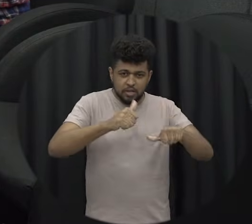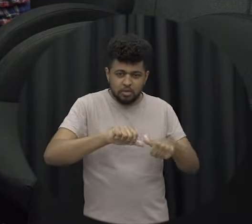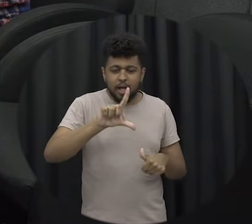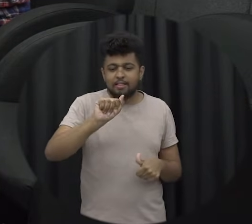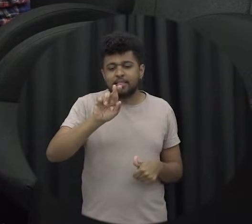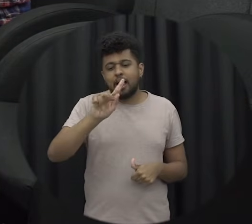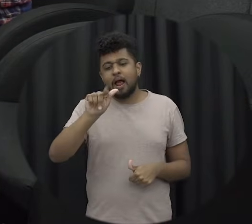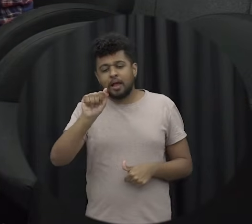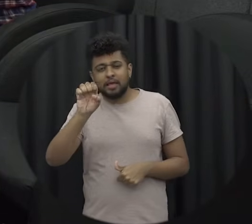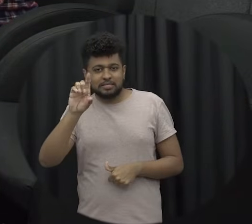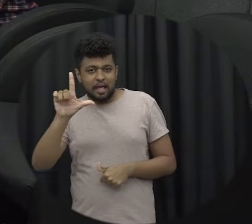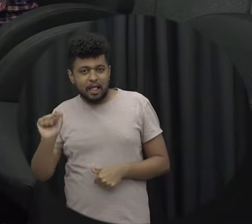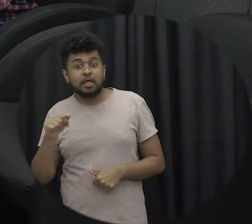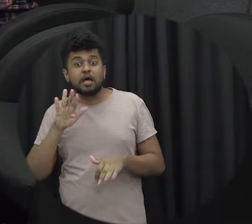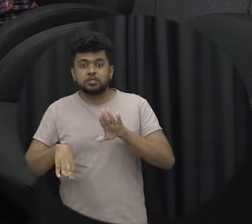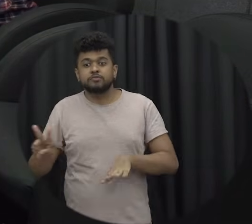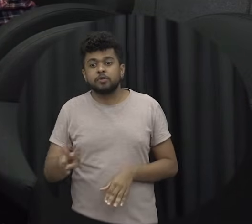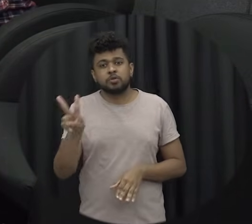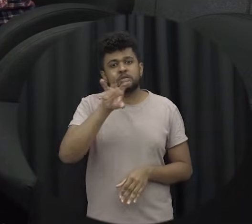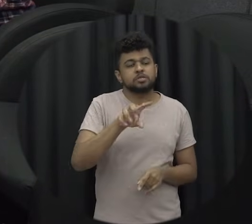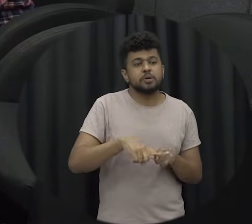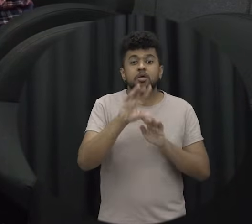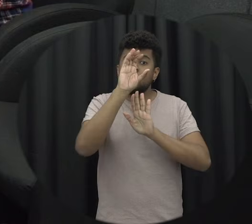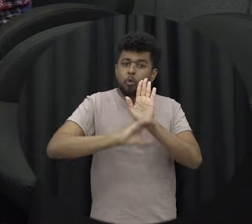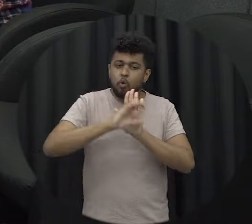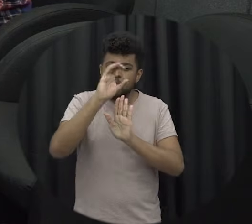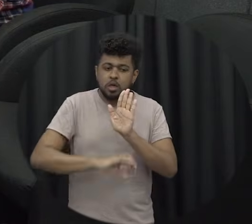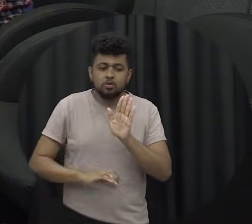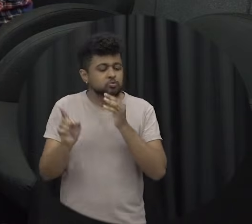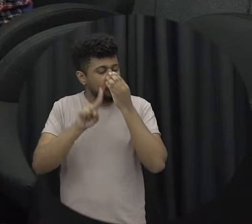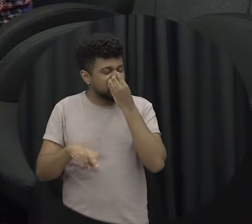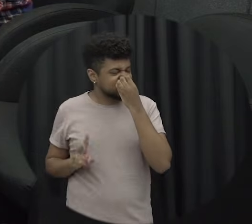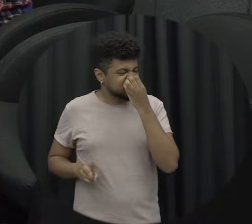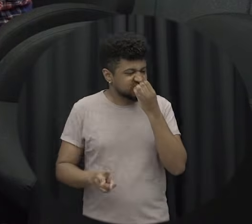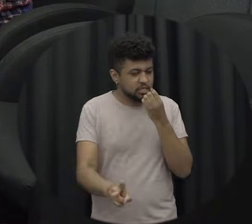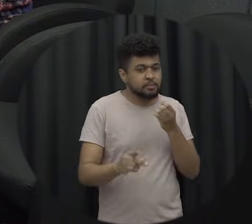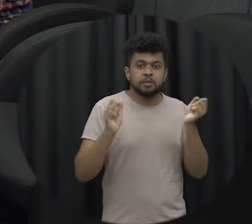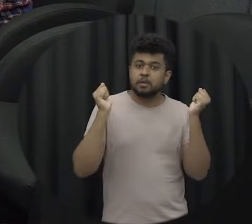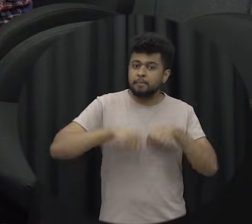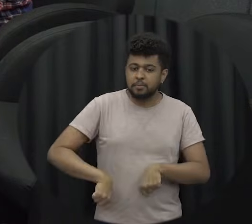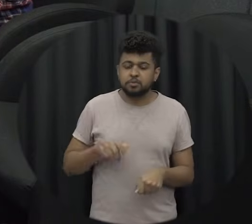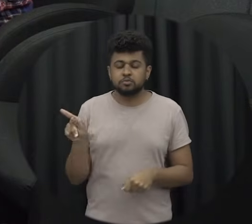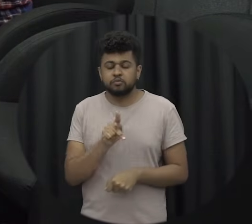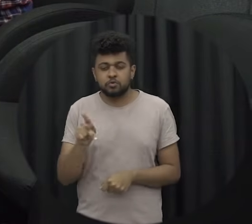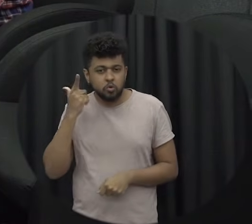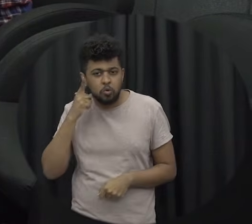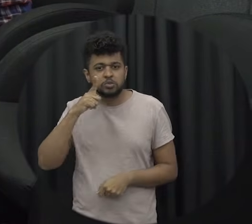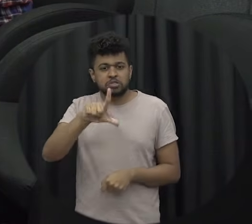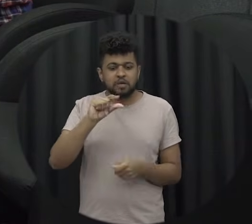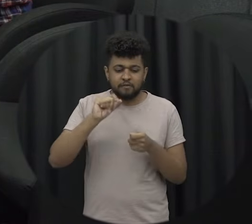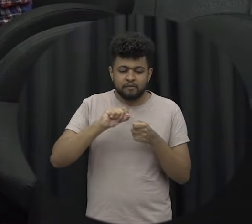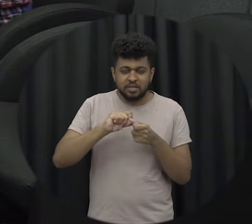isso, mas o currículo ele nem sempre permite que o professor consiga fazer esse trabalho